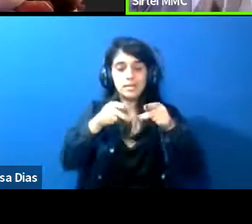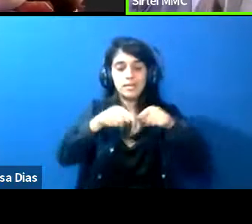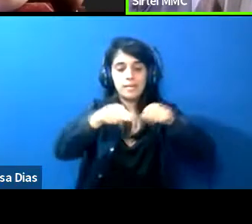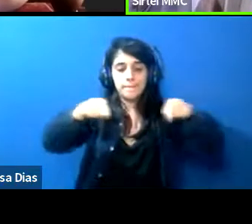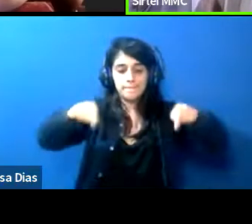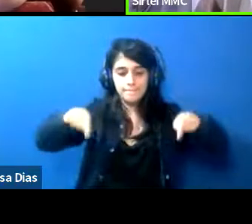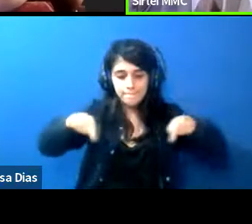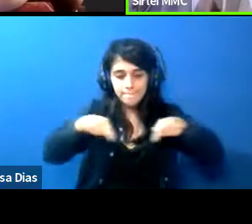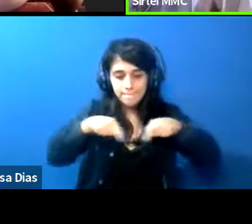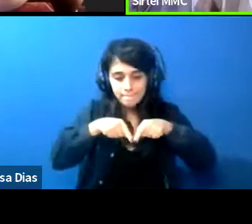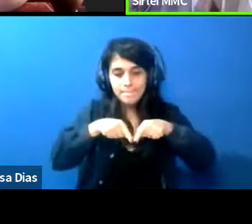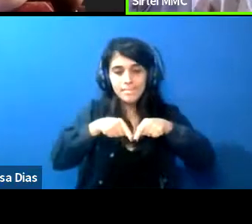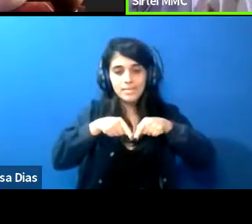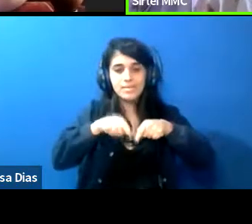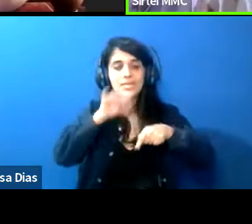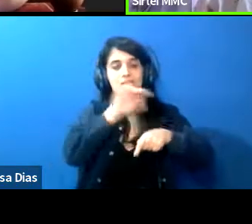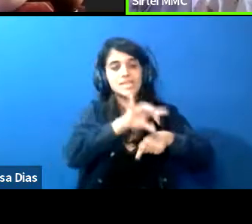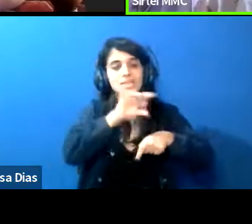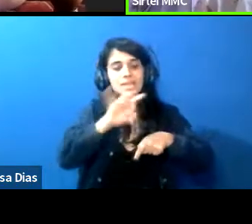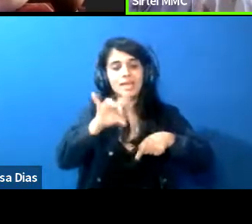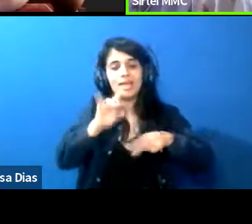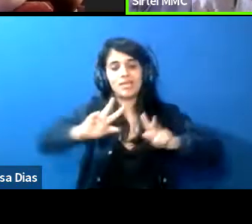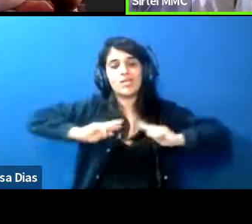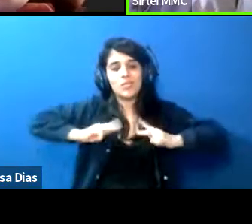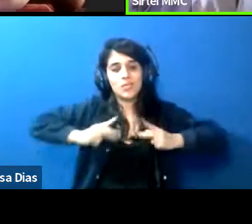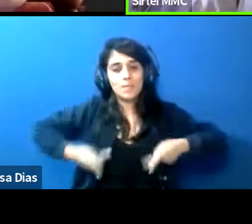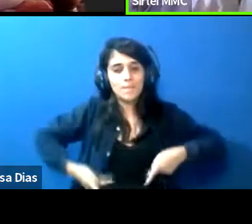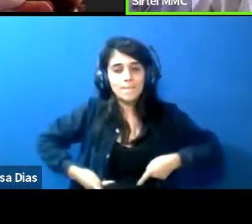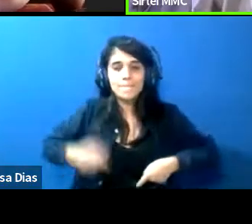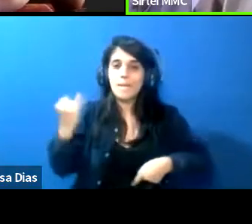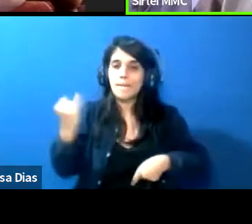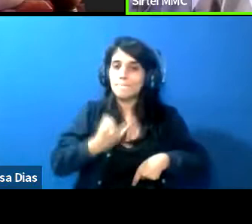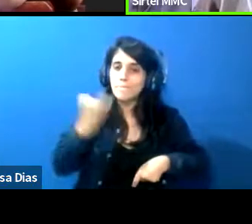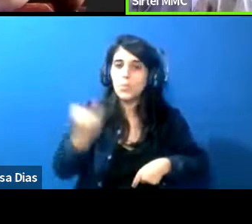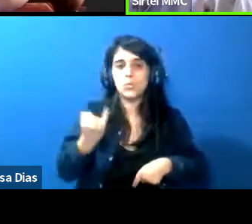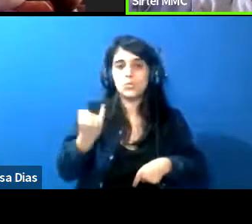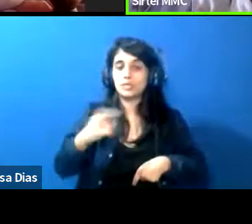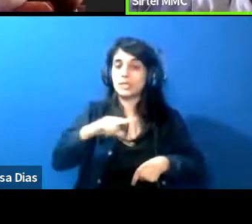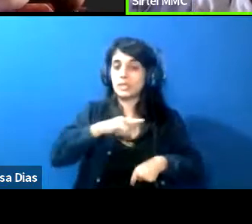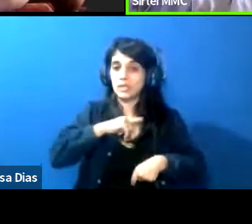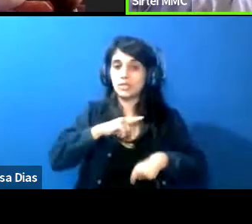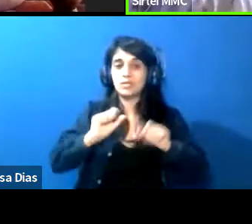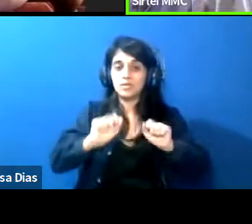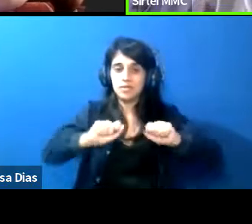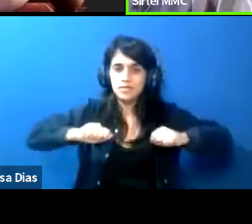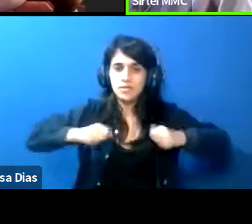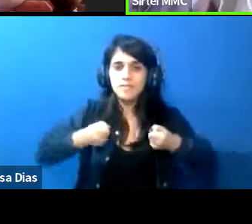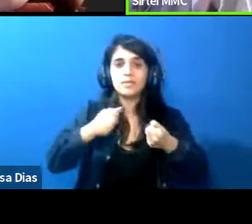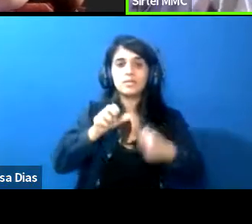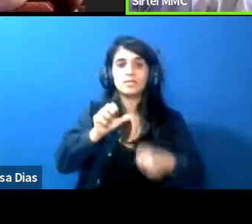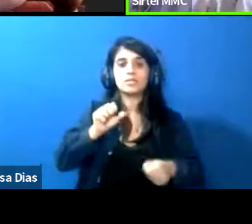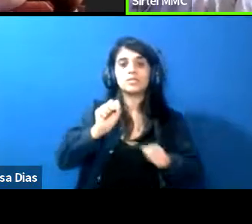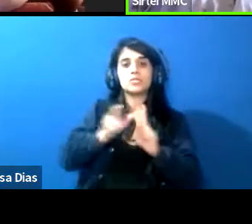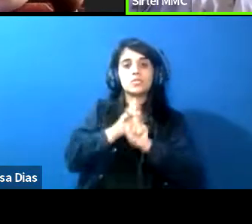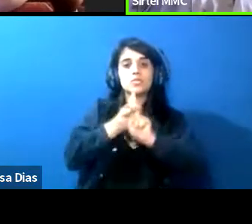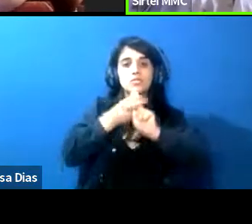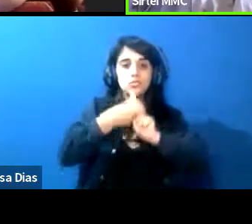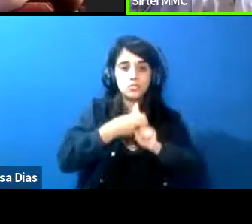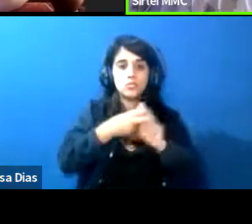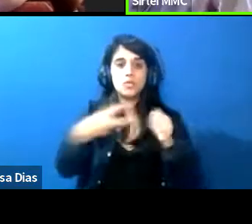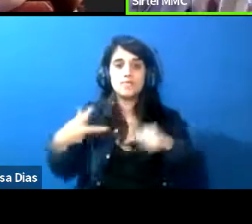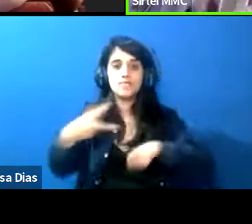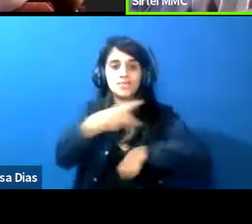de cada ser humano é mais do que dignidade. Defesa do SUS, vacina